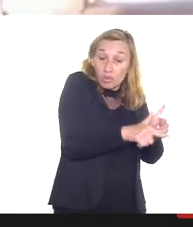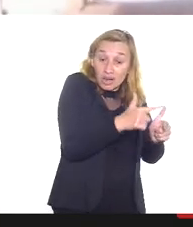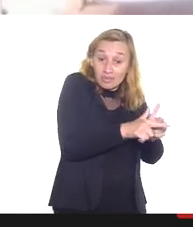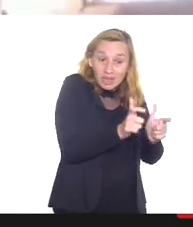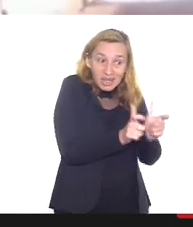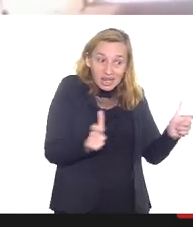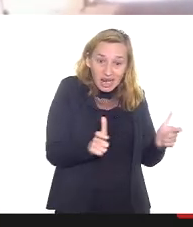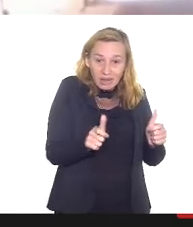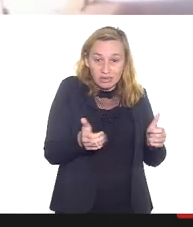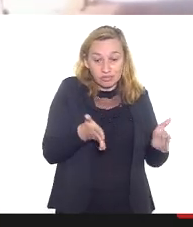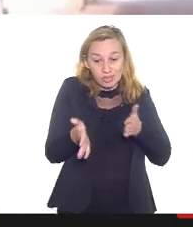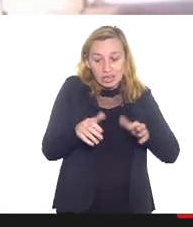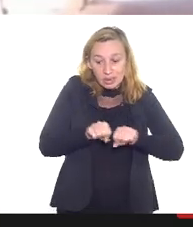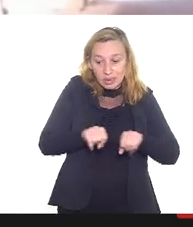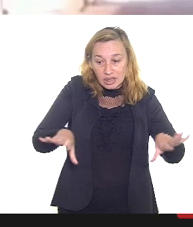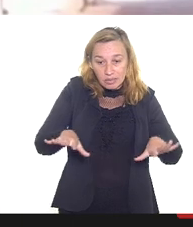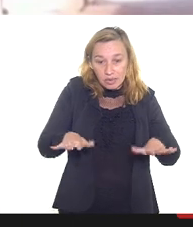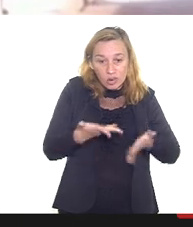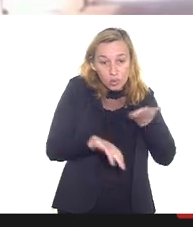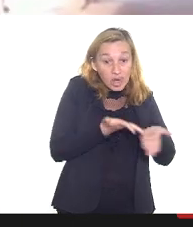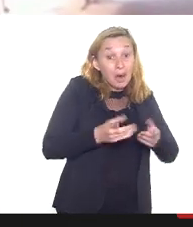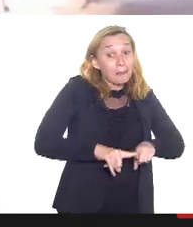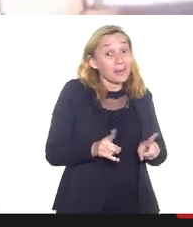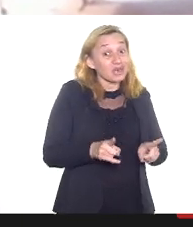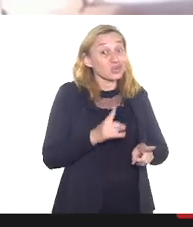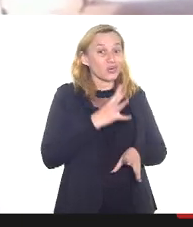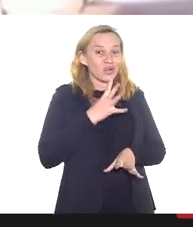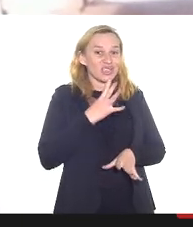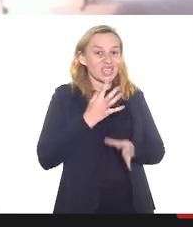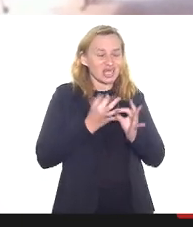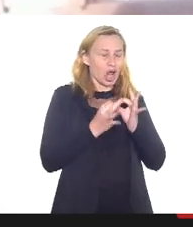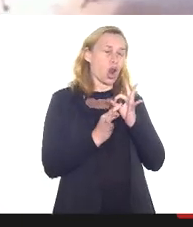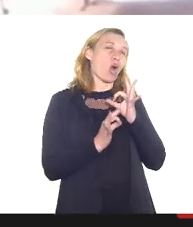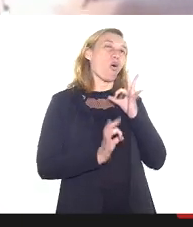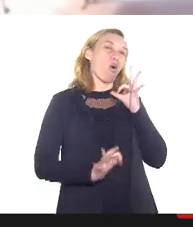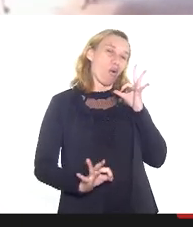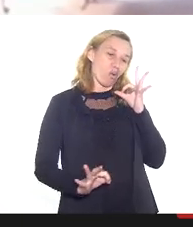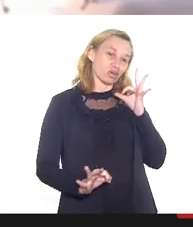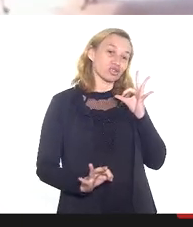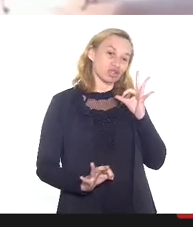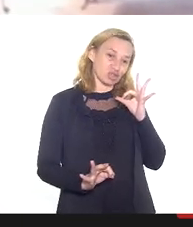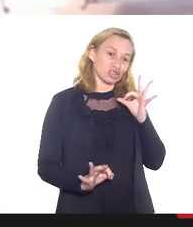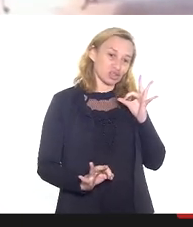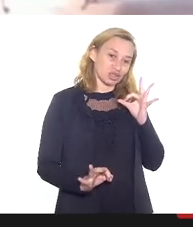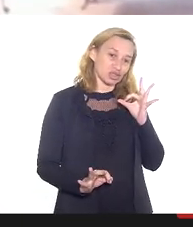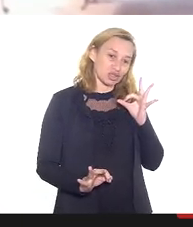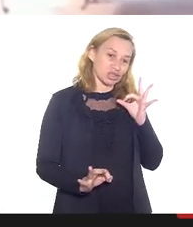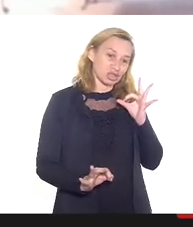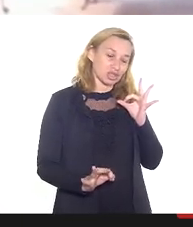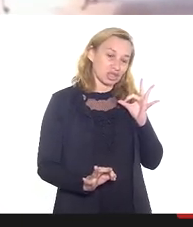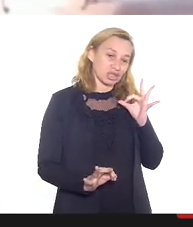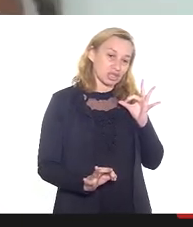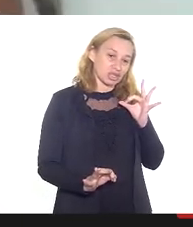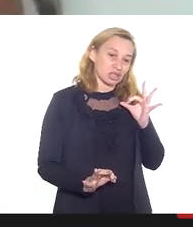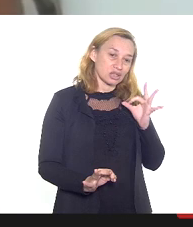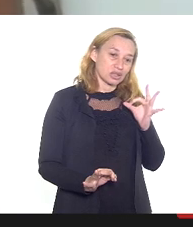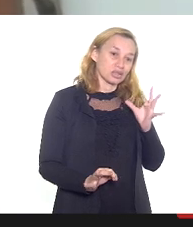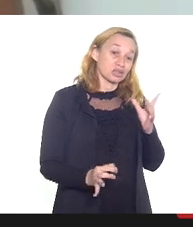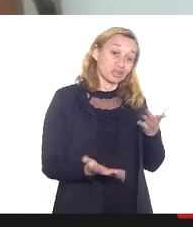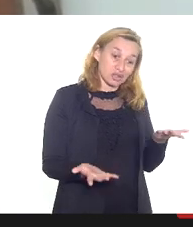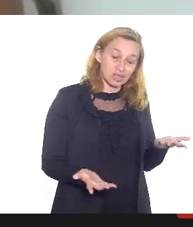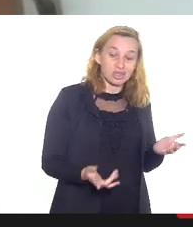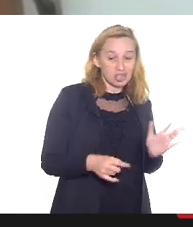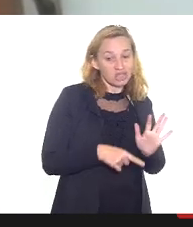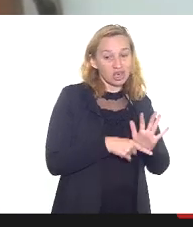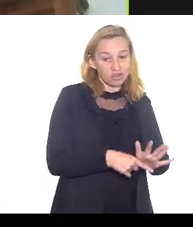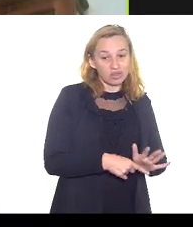a pandemia, mas também a gente tem que reconhecer que muito longe de atender as demandas que as escolas tiveram, que os professores tiveram